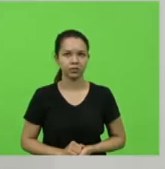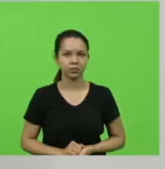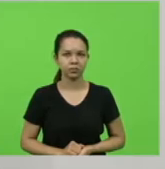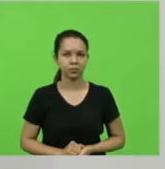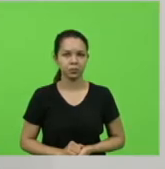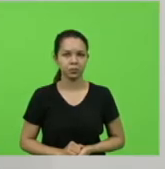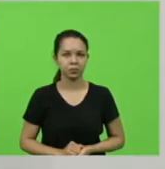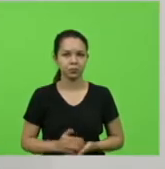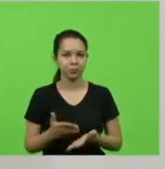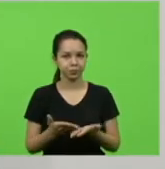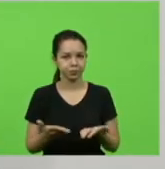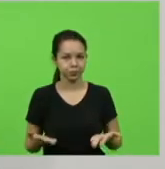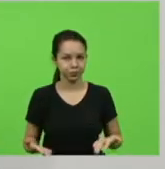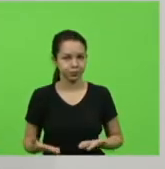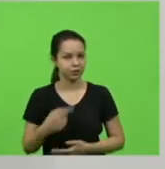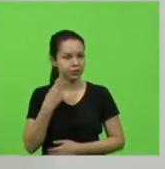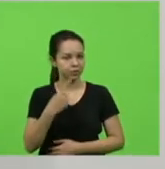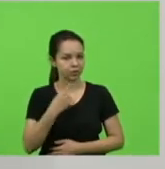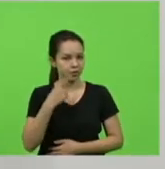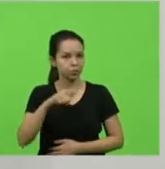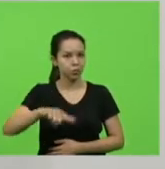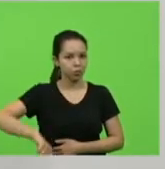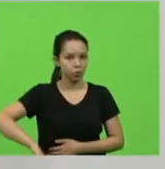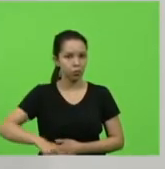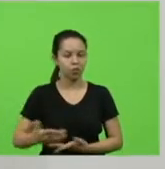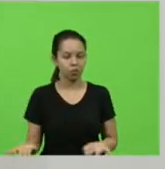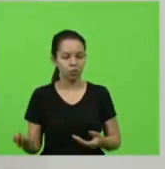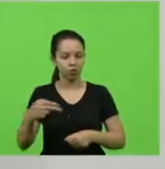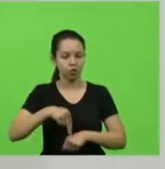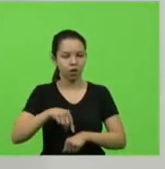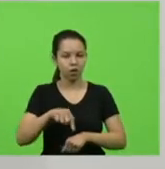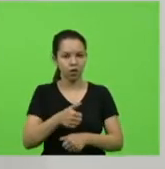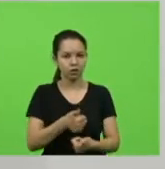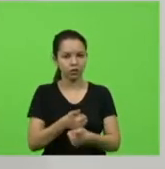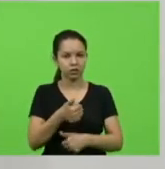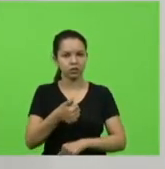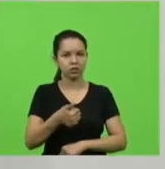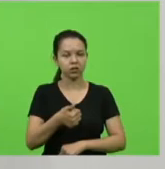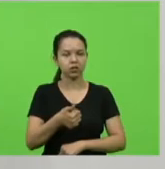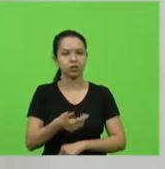Senhoras e senhores deputados, mais uma vez venho à tribuna.